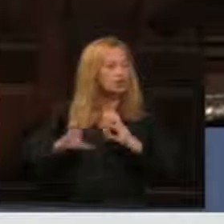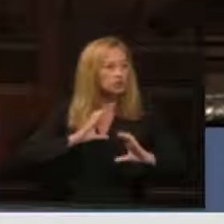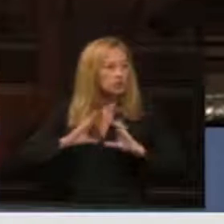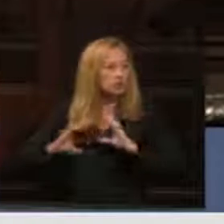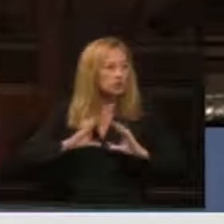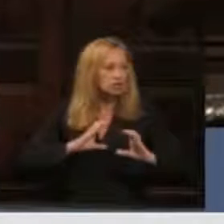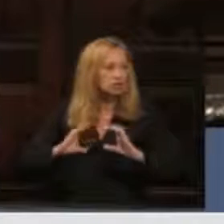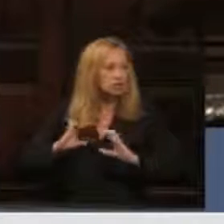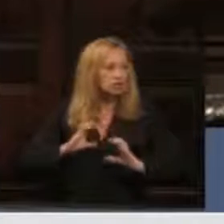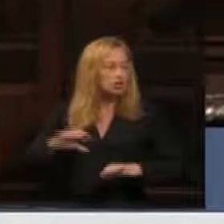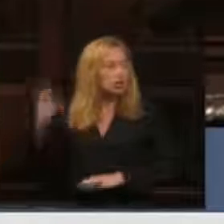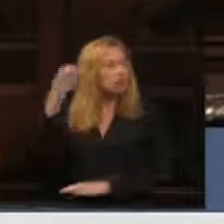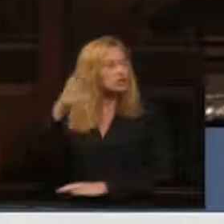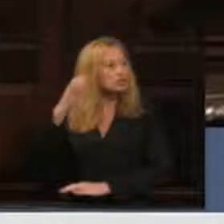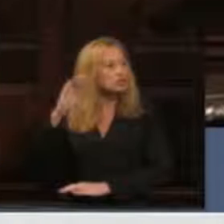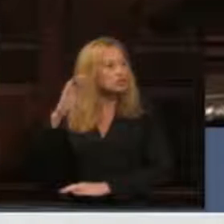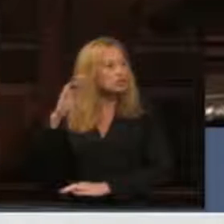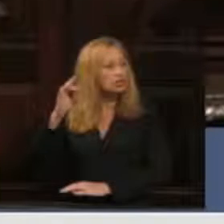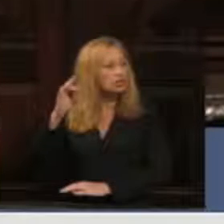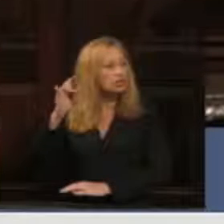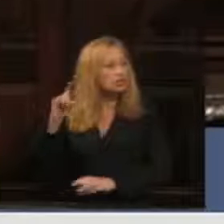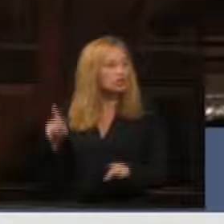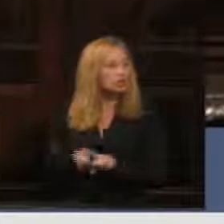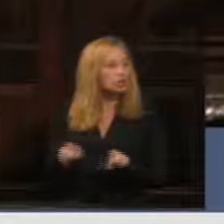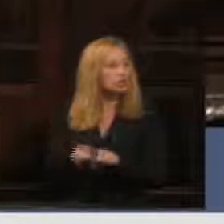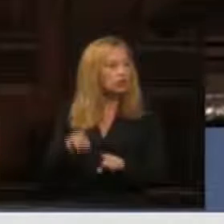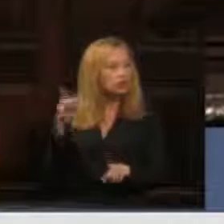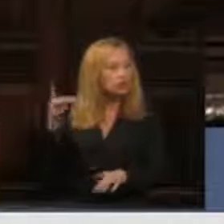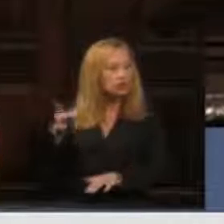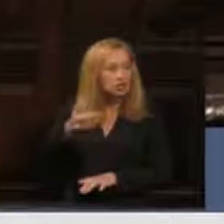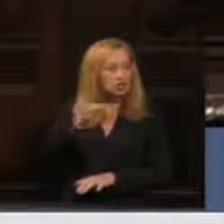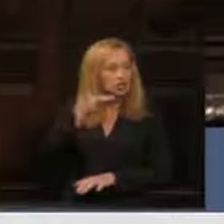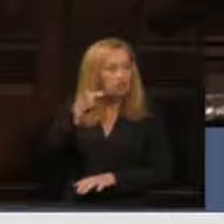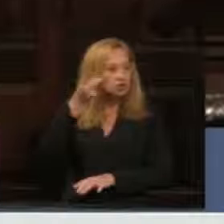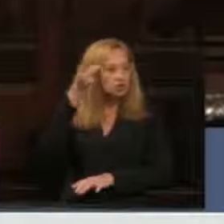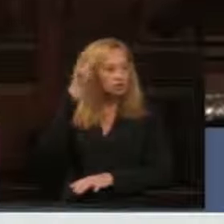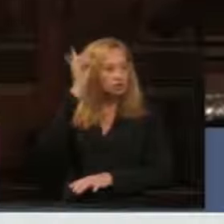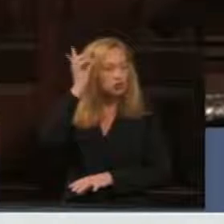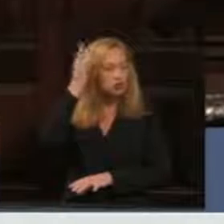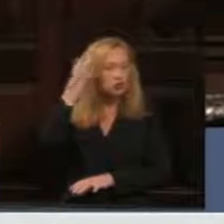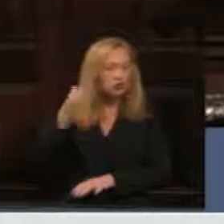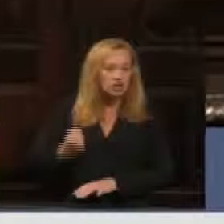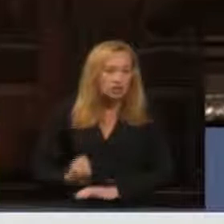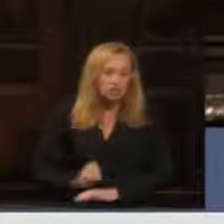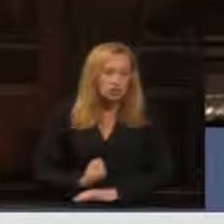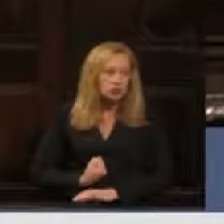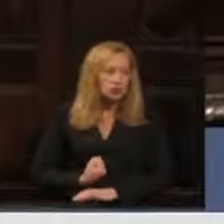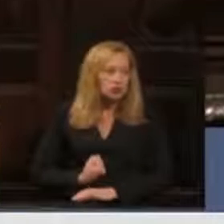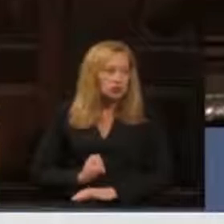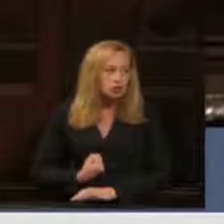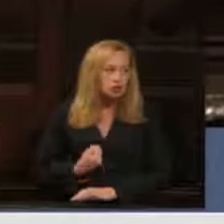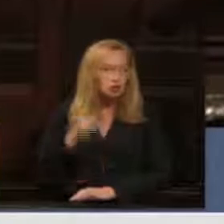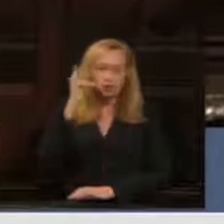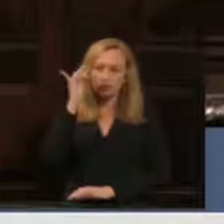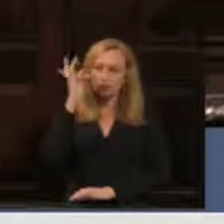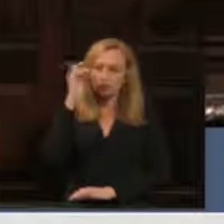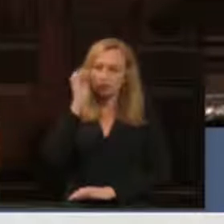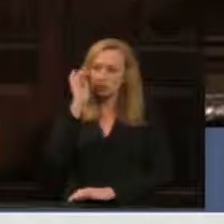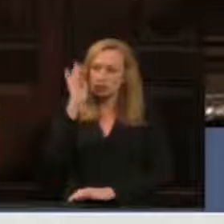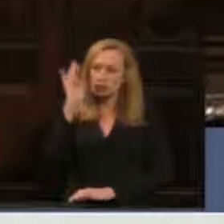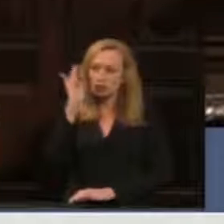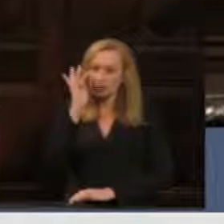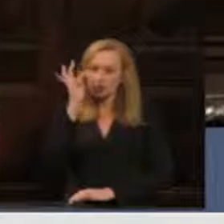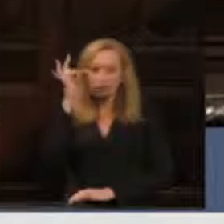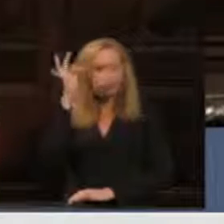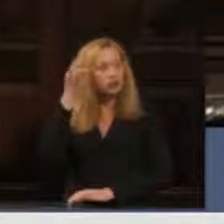ciência e a espiritualidade na sua expressão filosófica mais ampla. Concedo